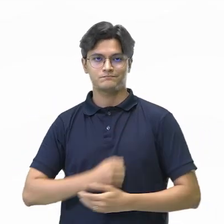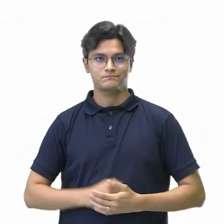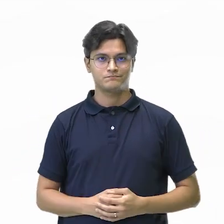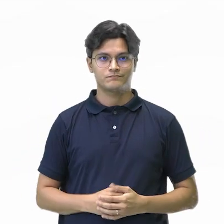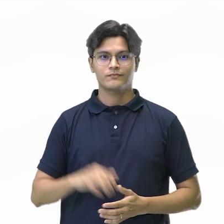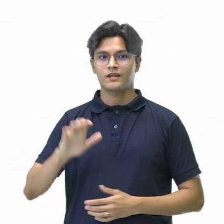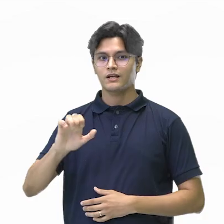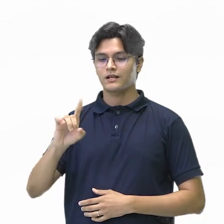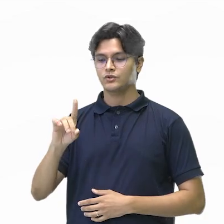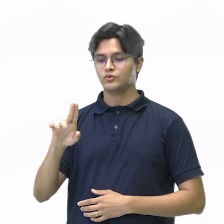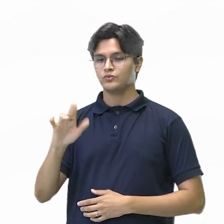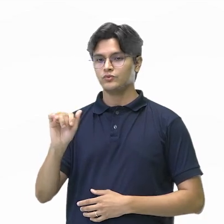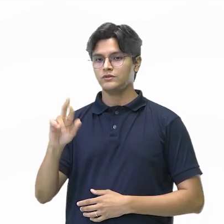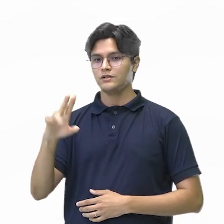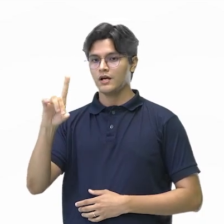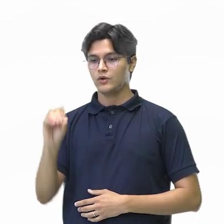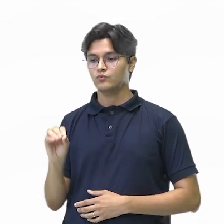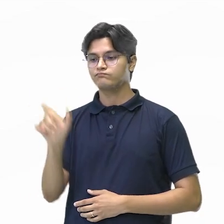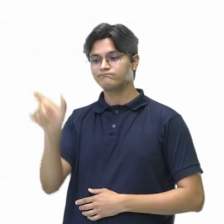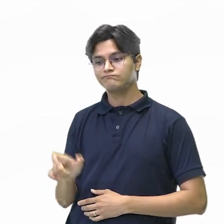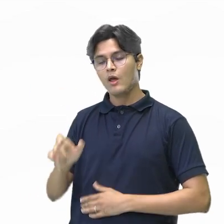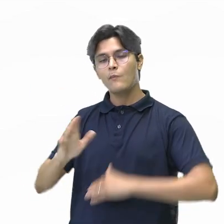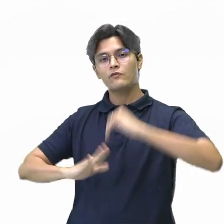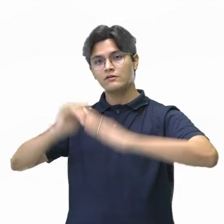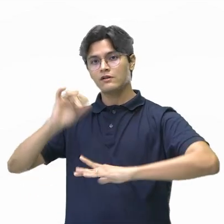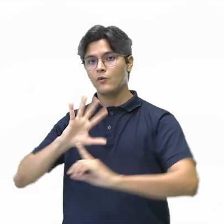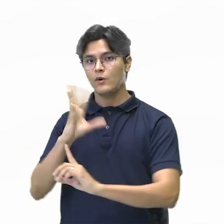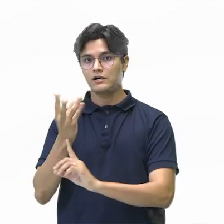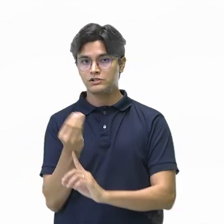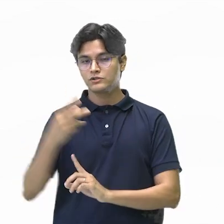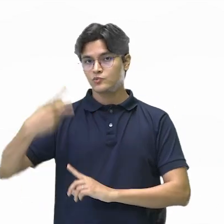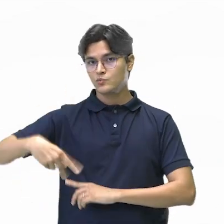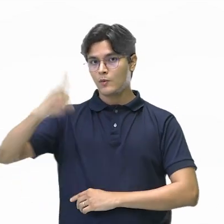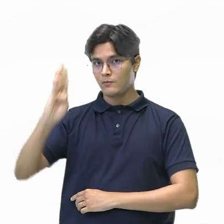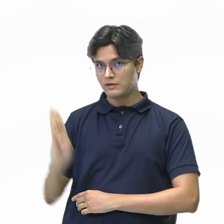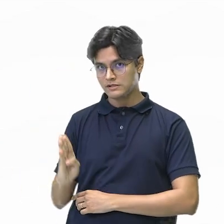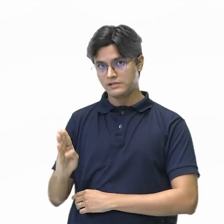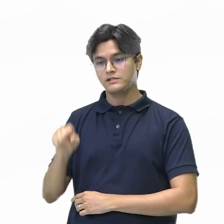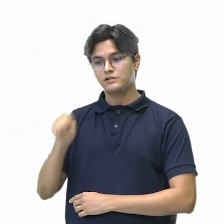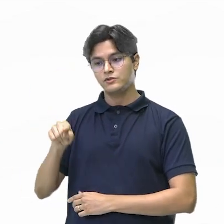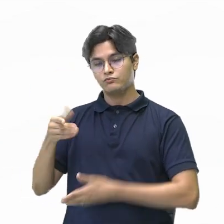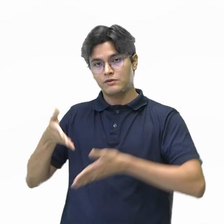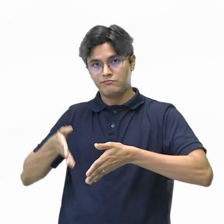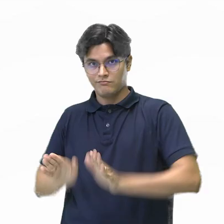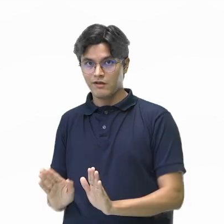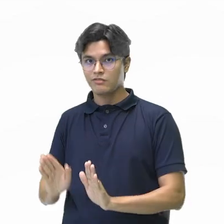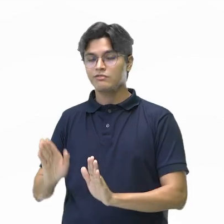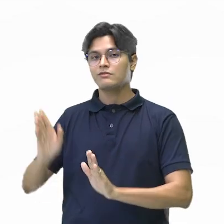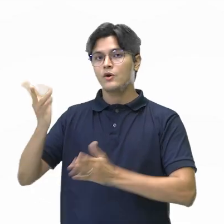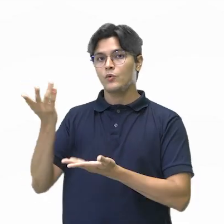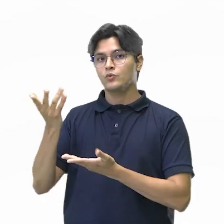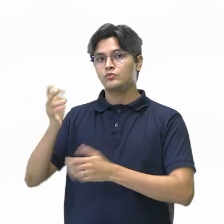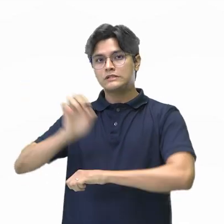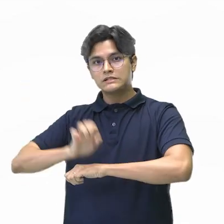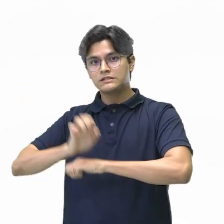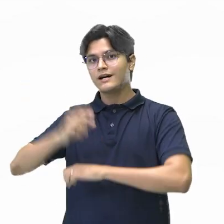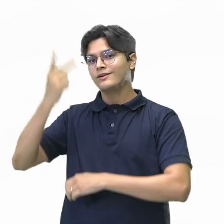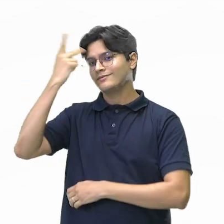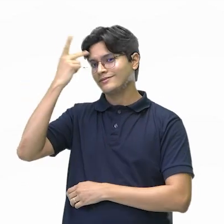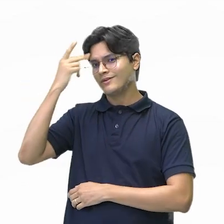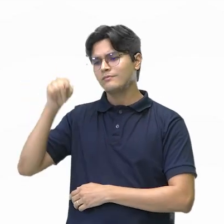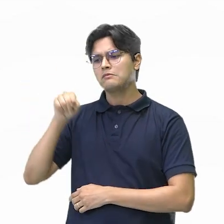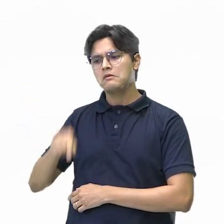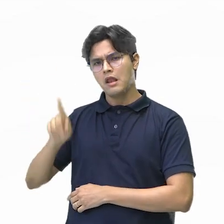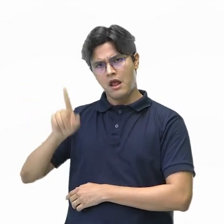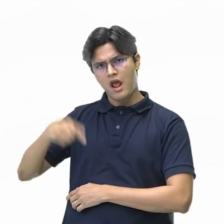Eduardo Cobra é um artista brasileiro de São Paulo e tornou-se um dos mais